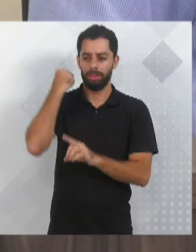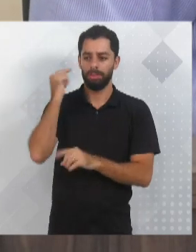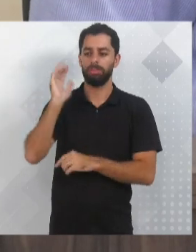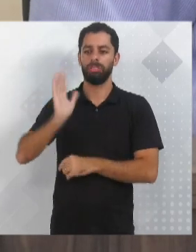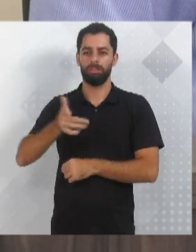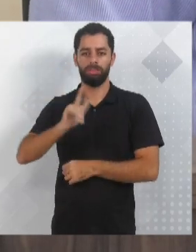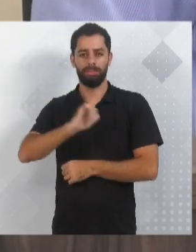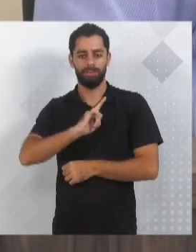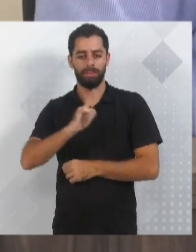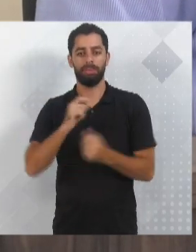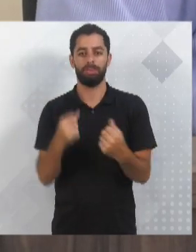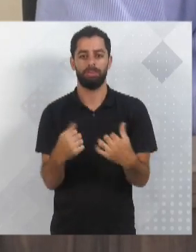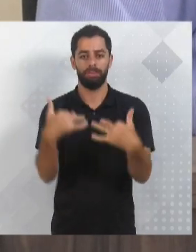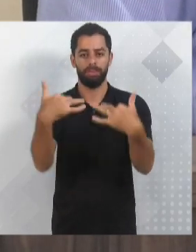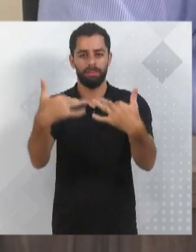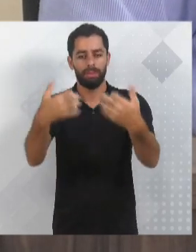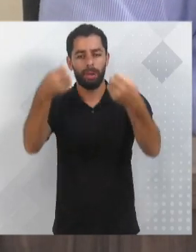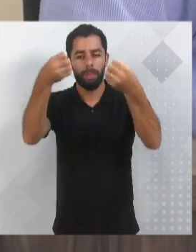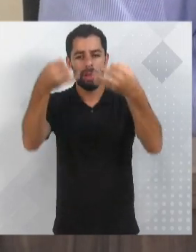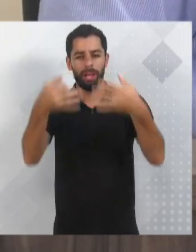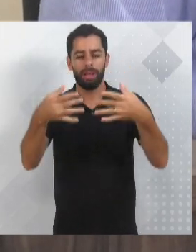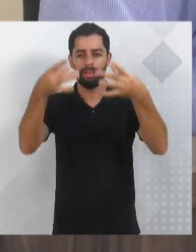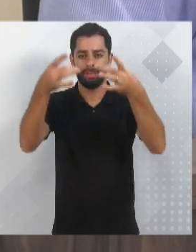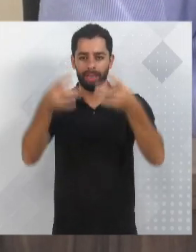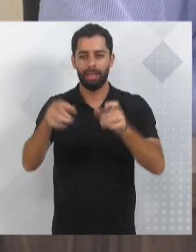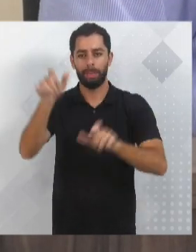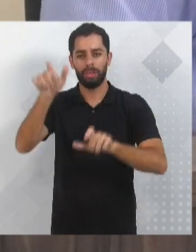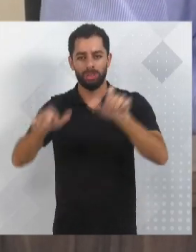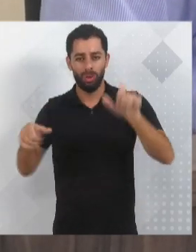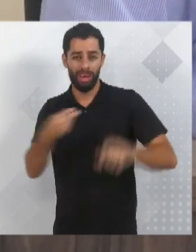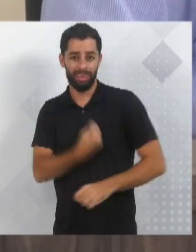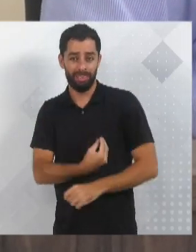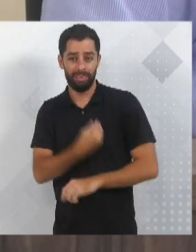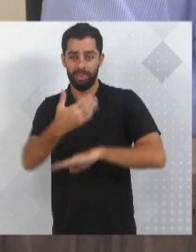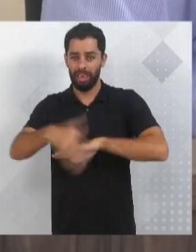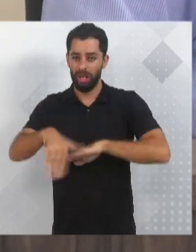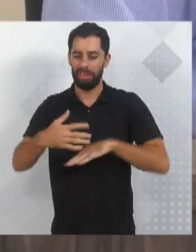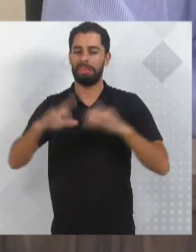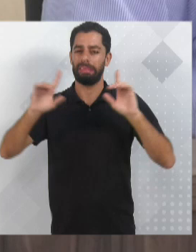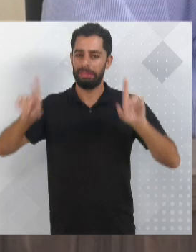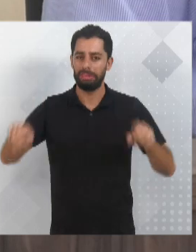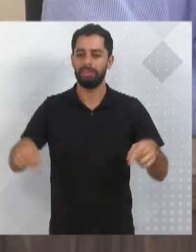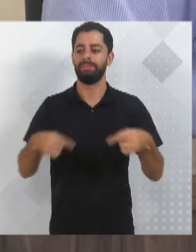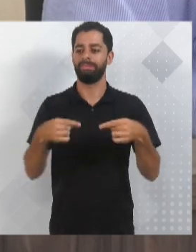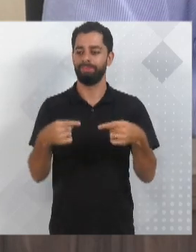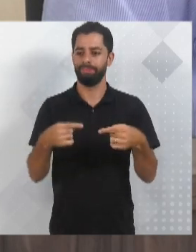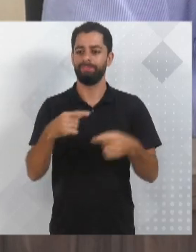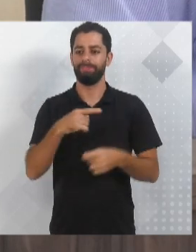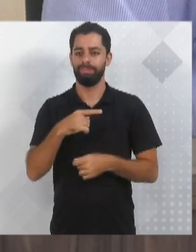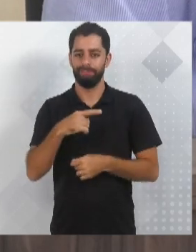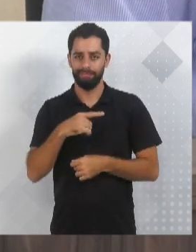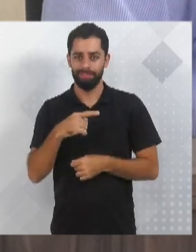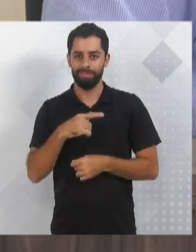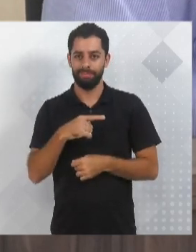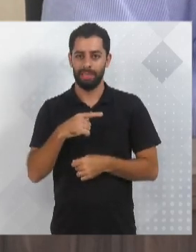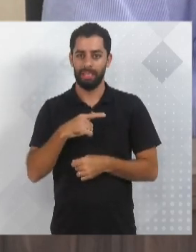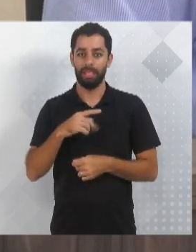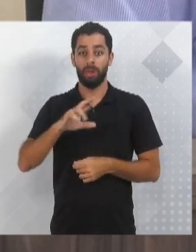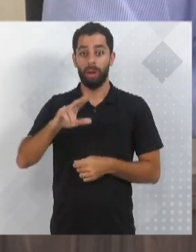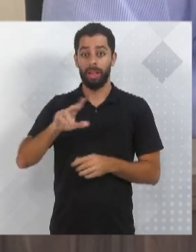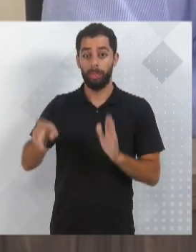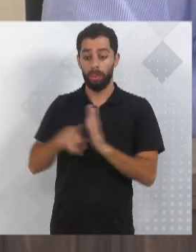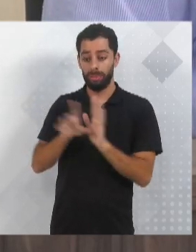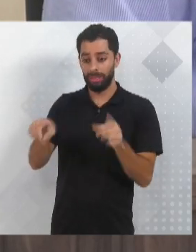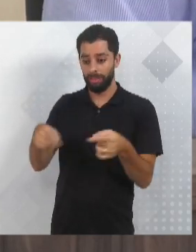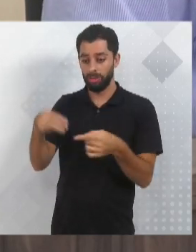uma audiência específica em relação a essa população. É um desafio que não é um desafio do município de Blumenau,